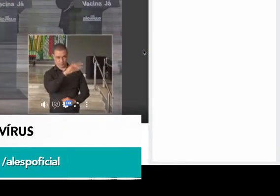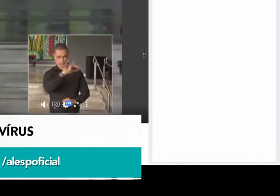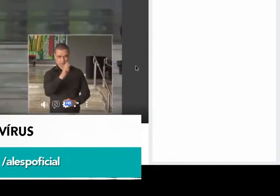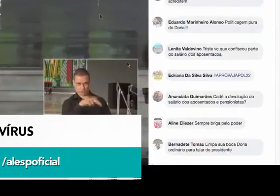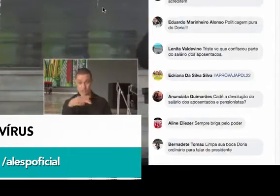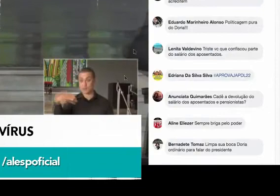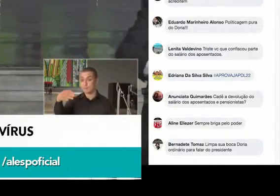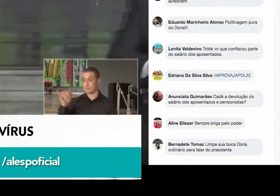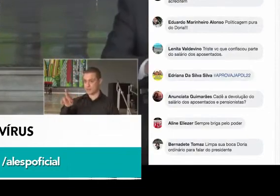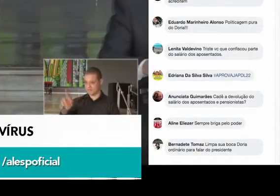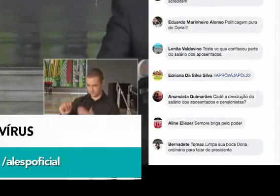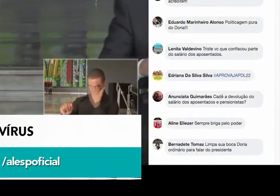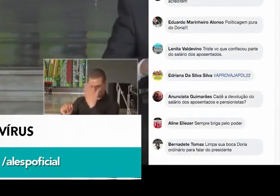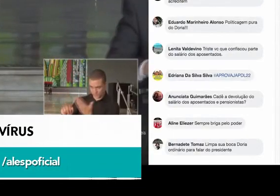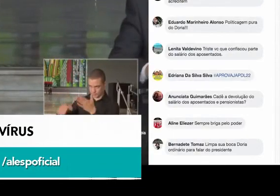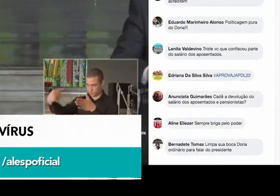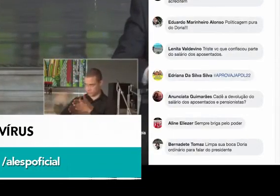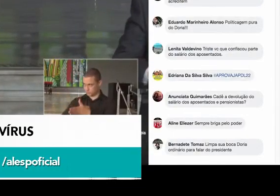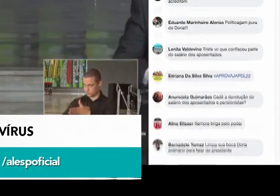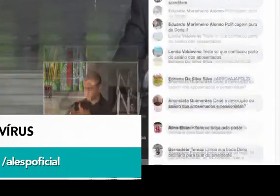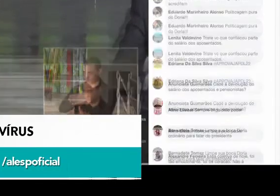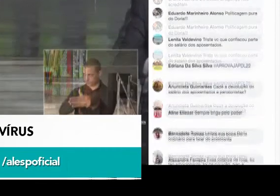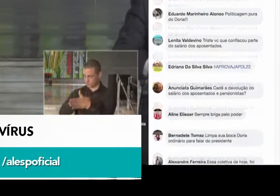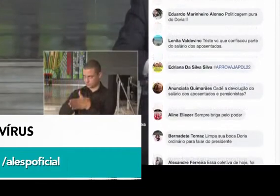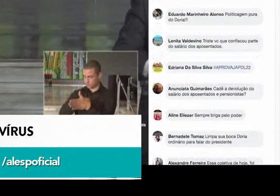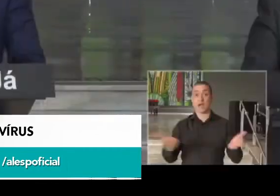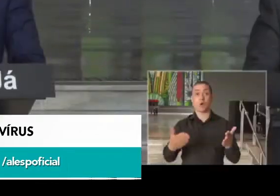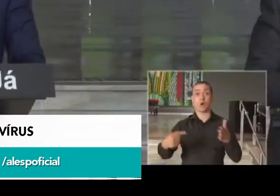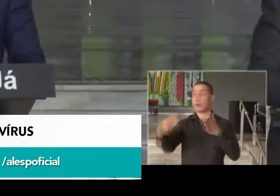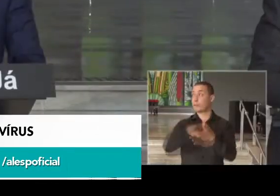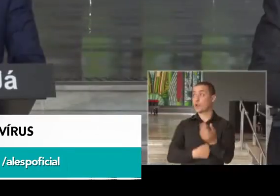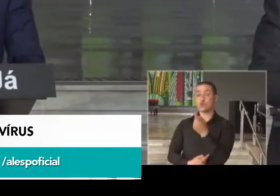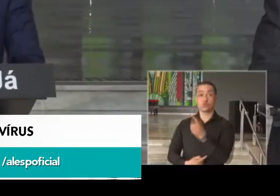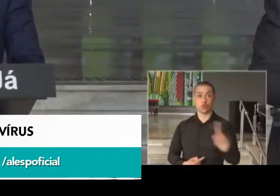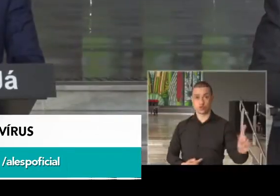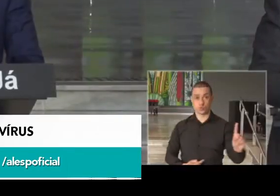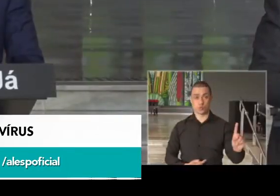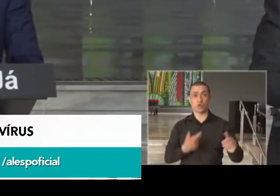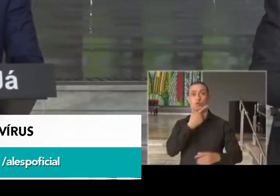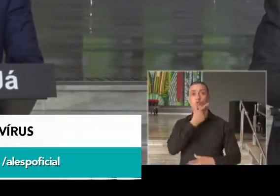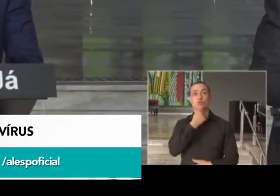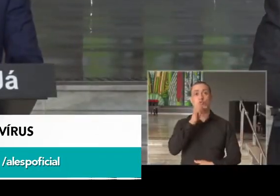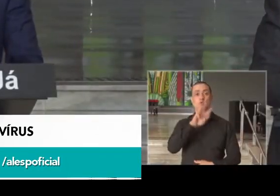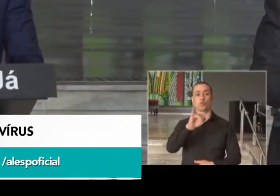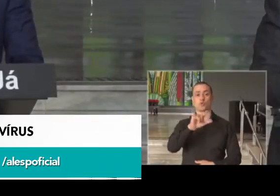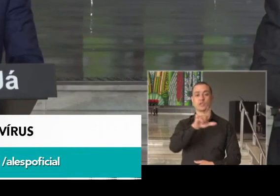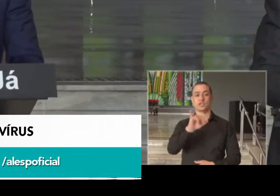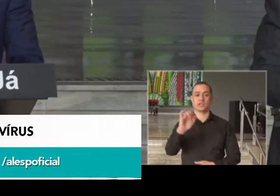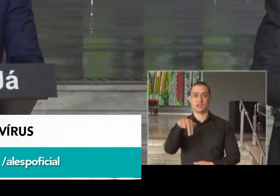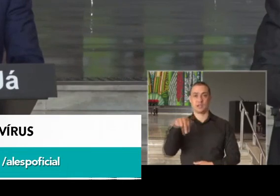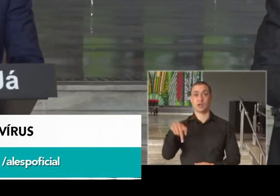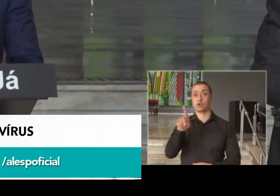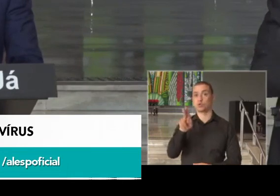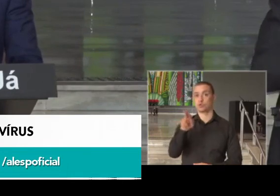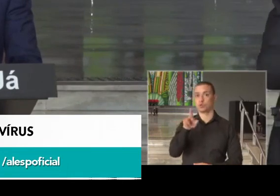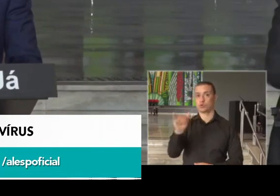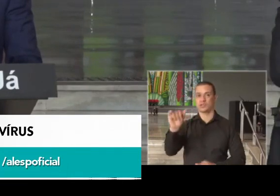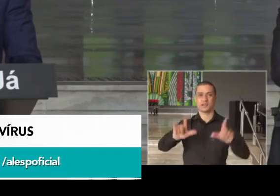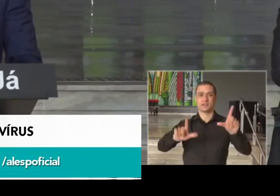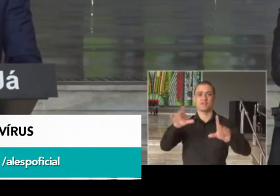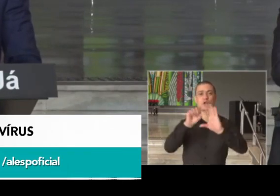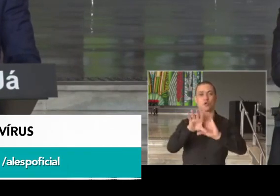Mário, obrigado pela pergunta. Vamos agora à última pergunta de hoje, que é do William Cury, da TV Globo, Globo